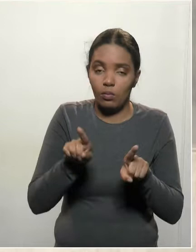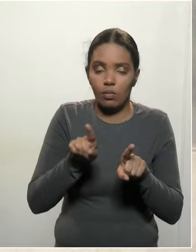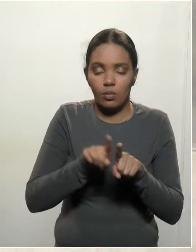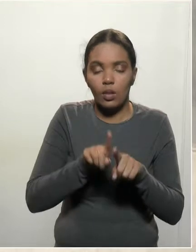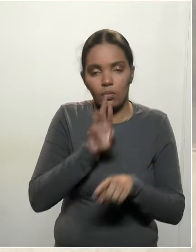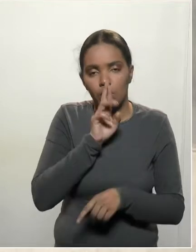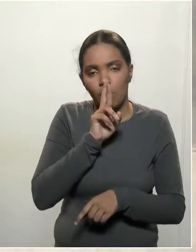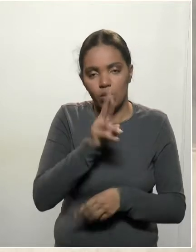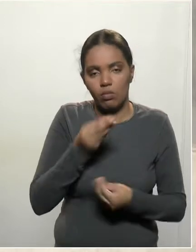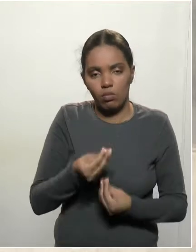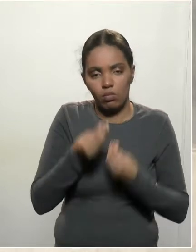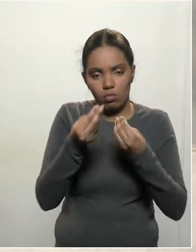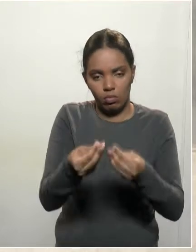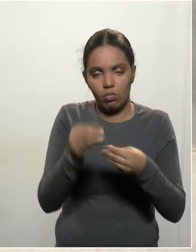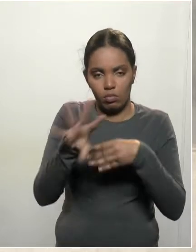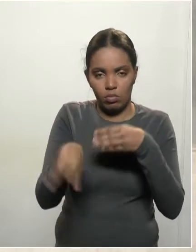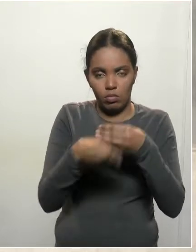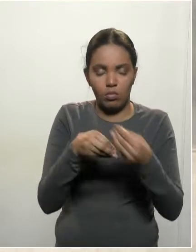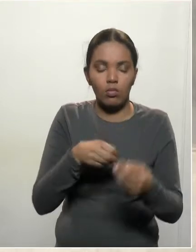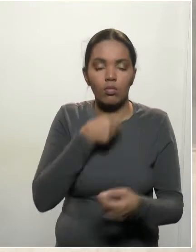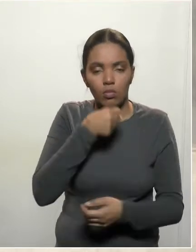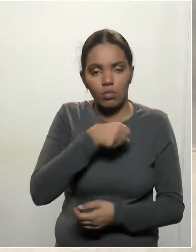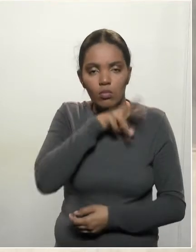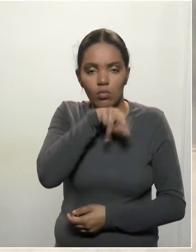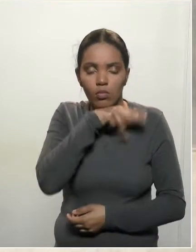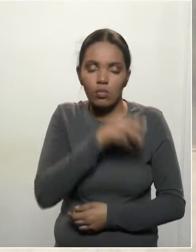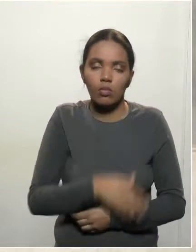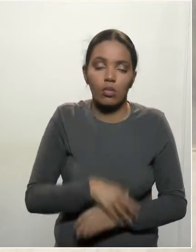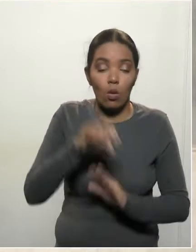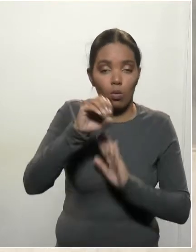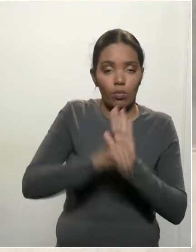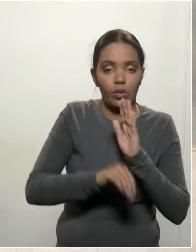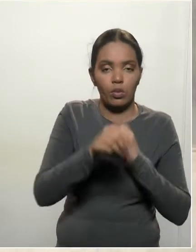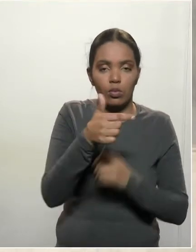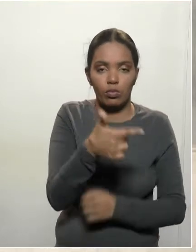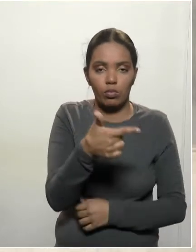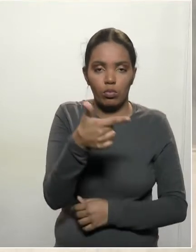Coba Repórter. Ofício número 2158 da Casa Civil,